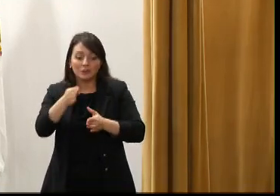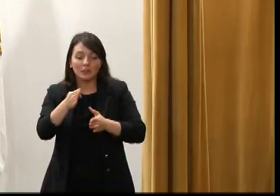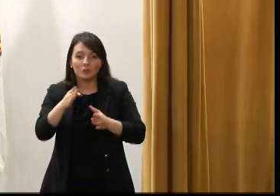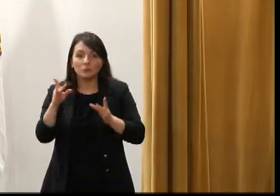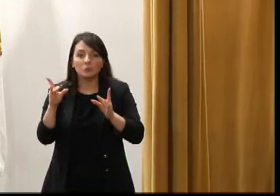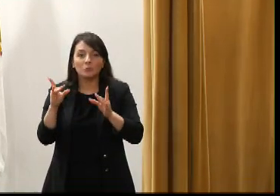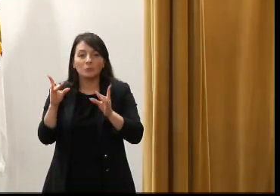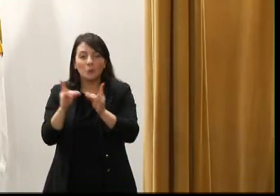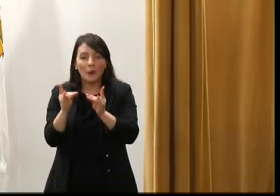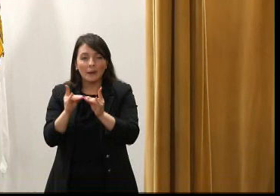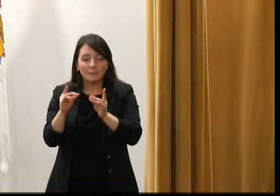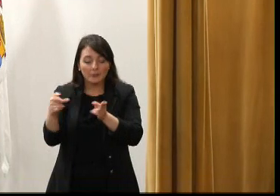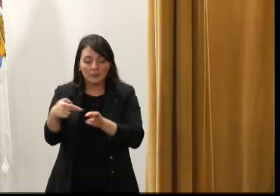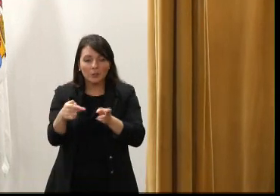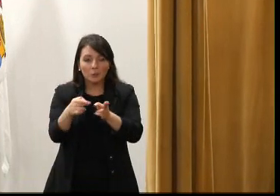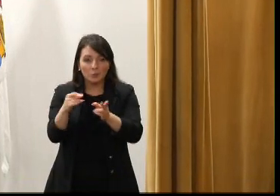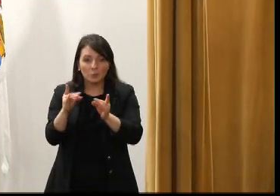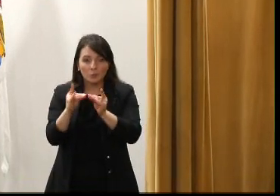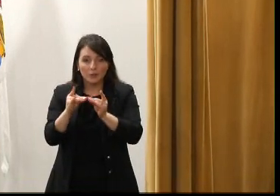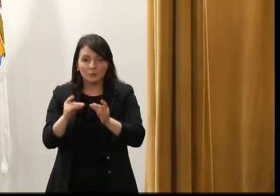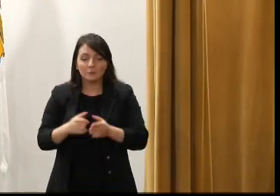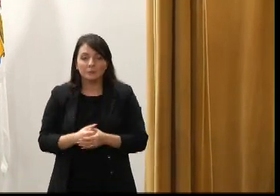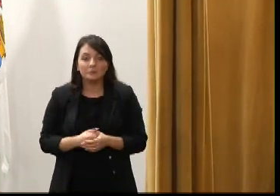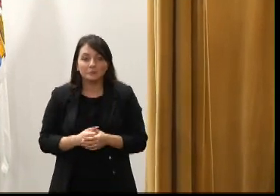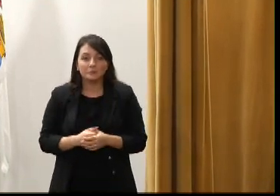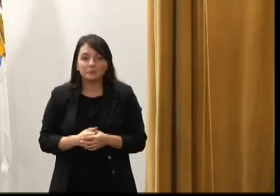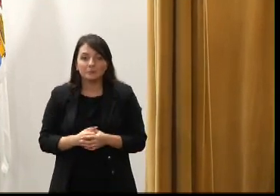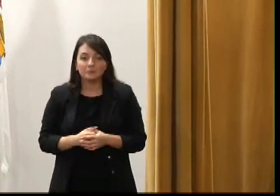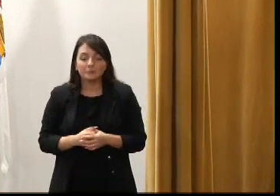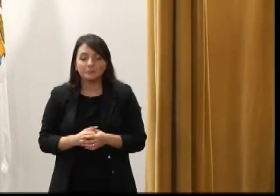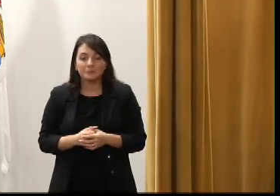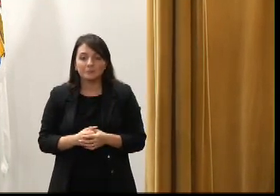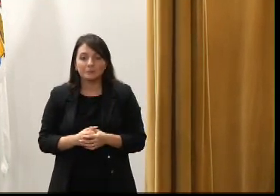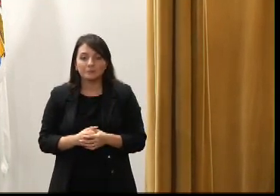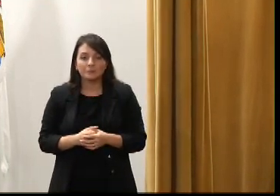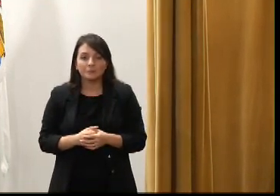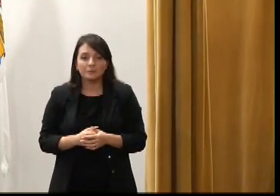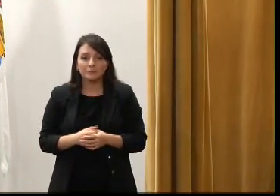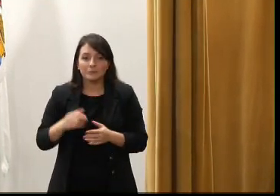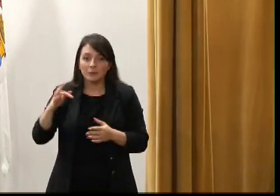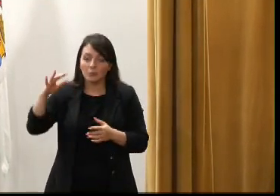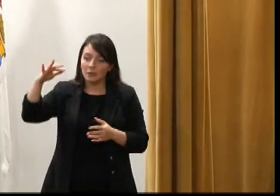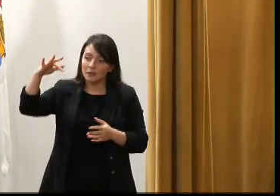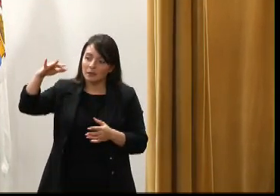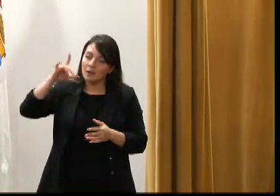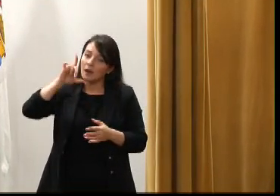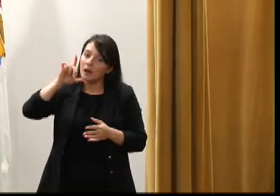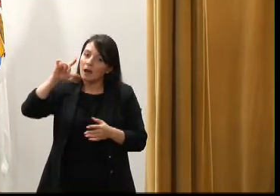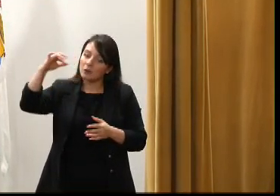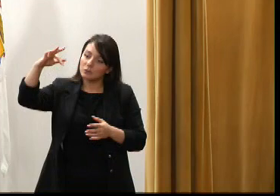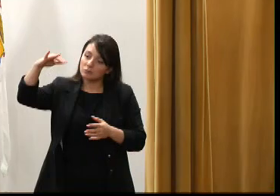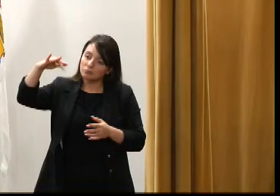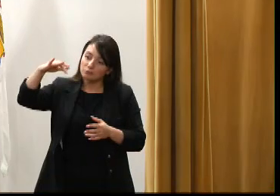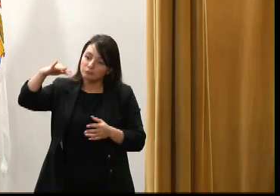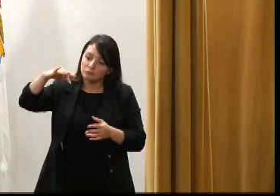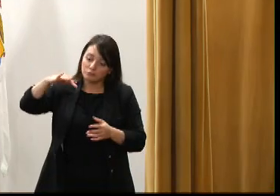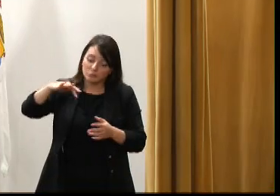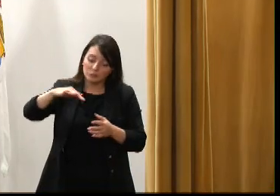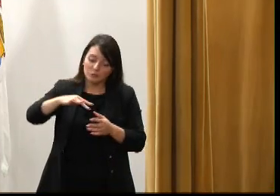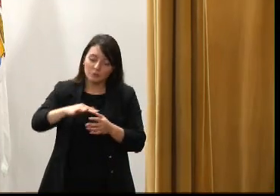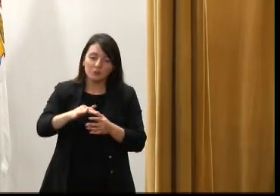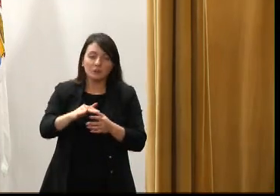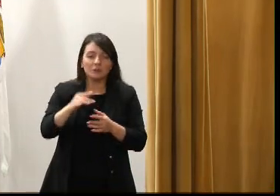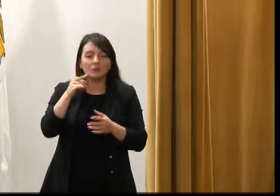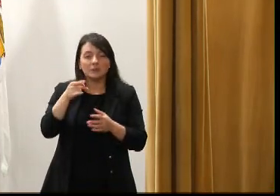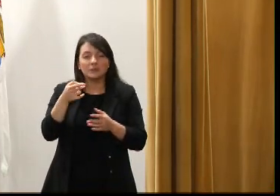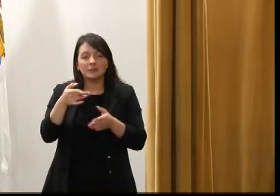Vejam, então, que esses rios descendem do topo desse degrau, que é o Planalto Meridional, cujas nascentes estão até cerca de